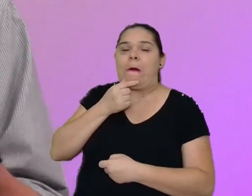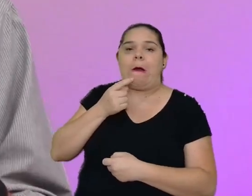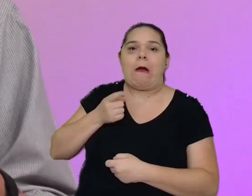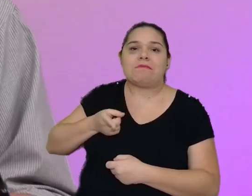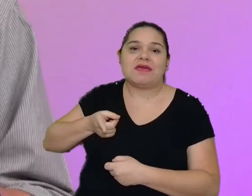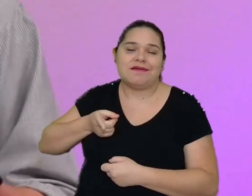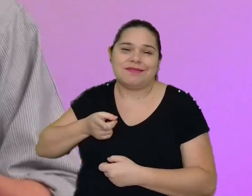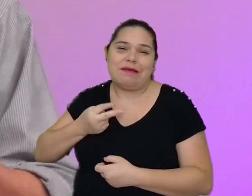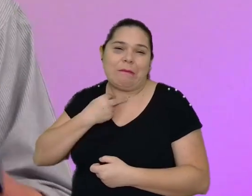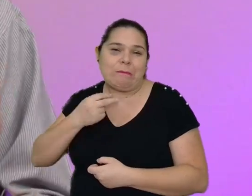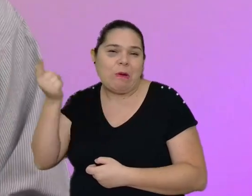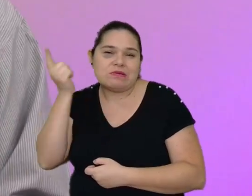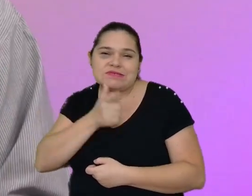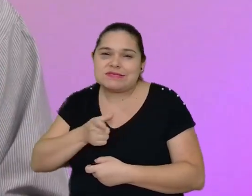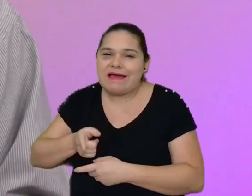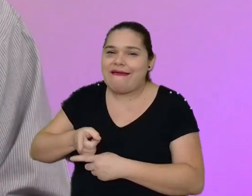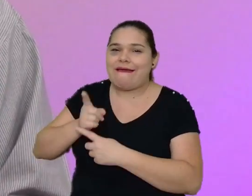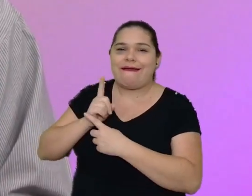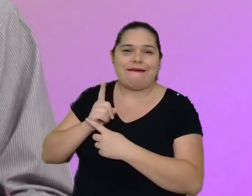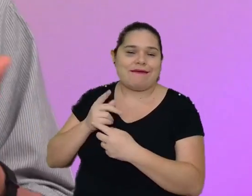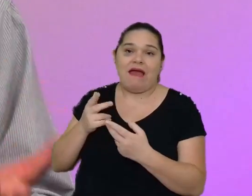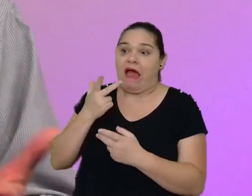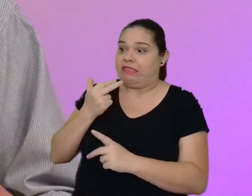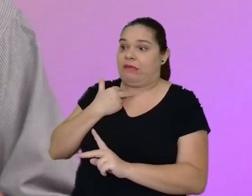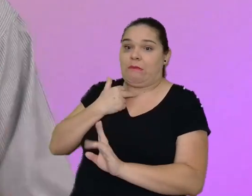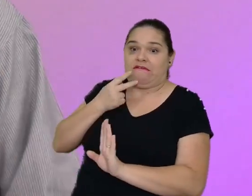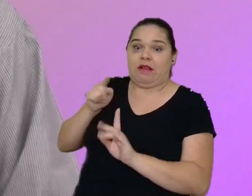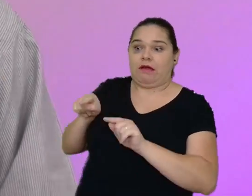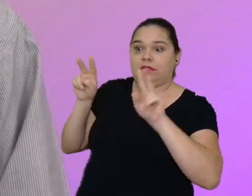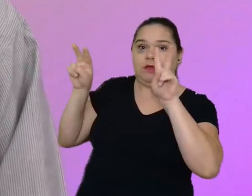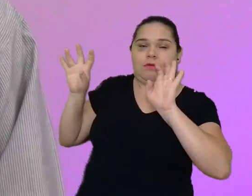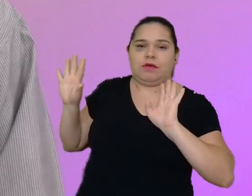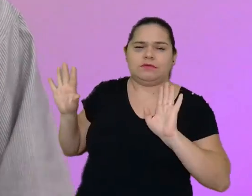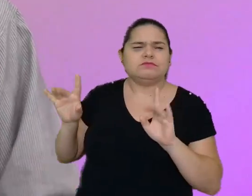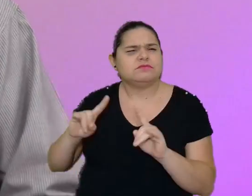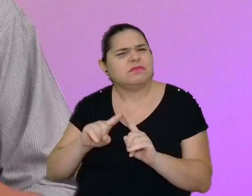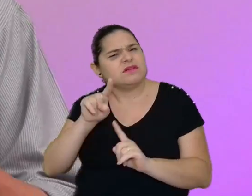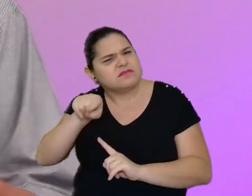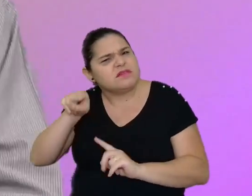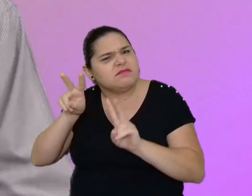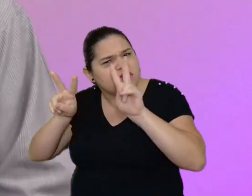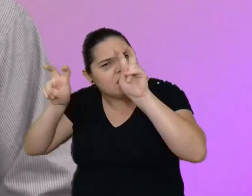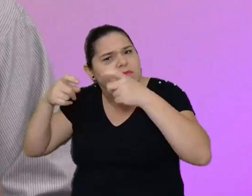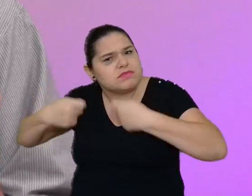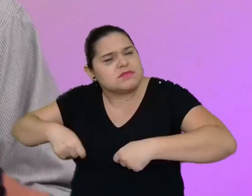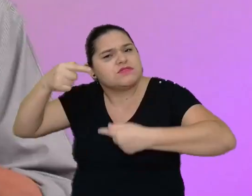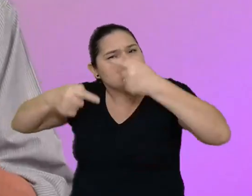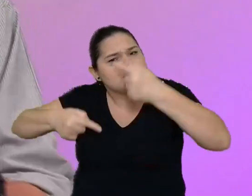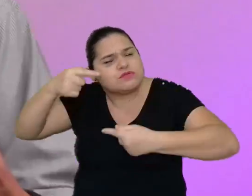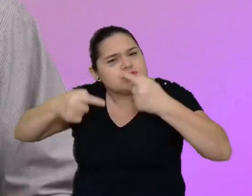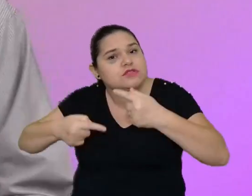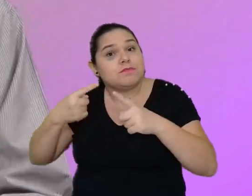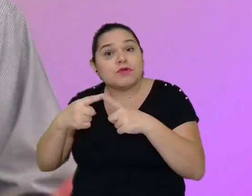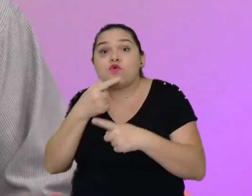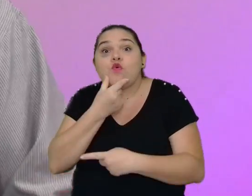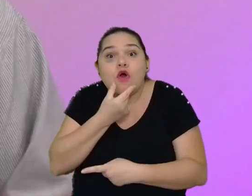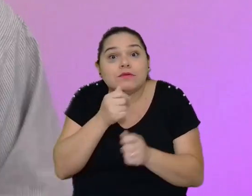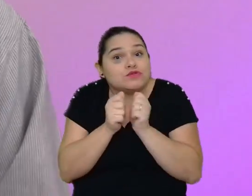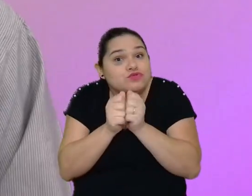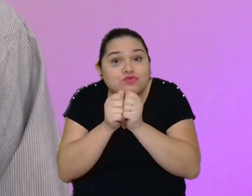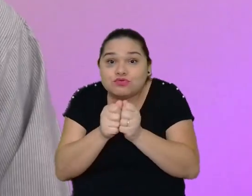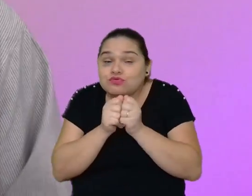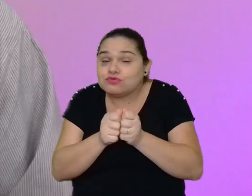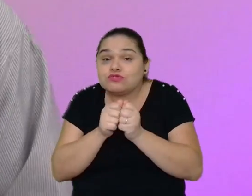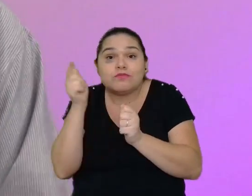É um problema que não pode se falar desse assunto, mas é um assunto que tem que ser debatido, que o homem faz parte, que é do casal